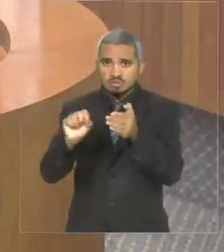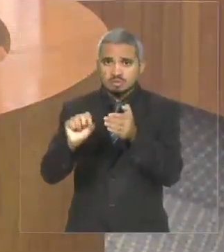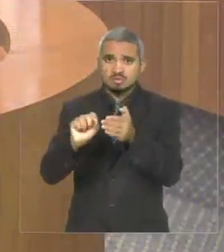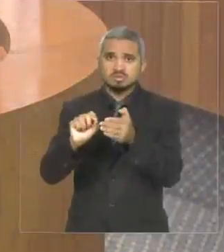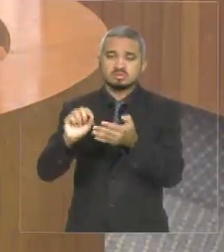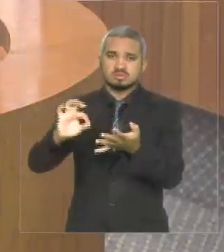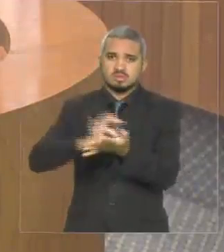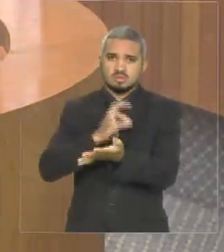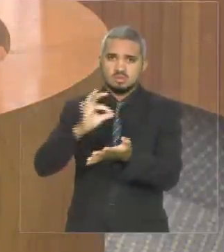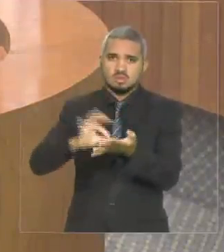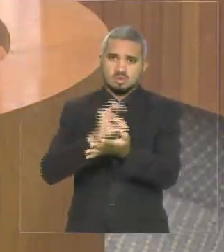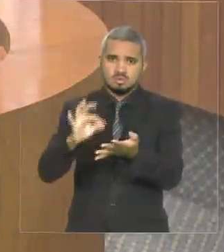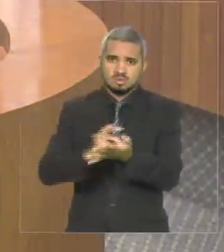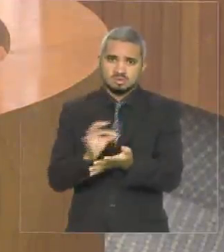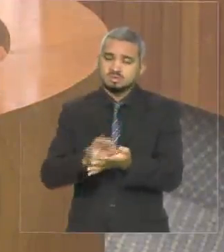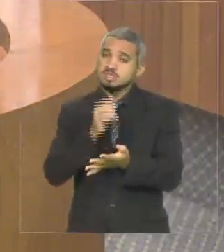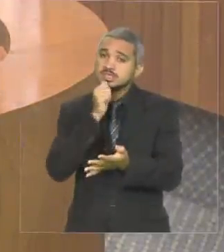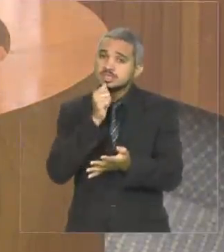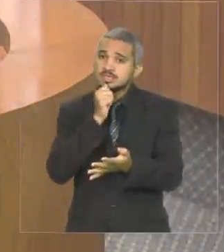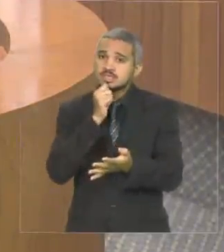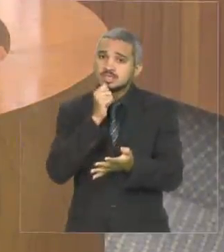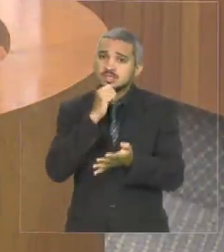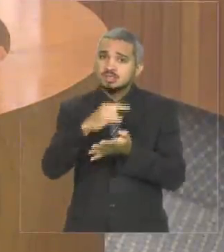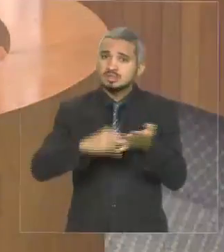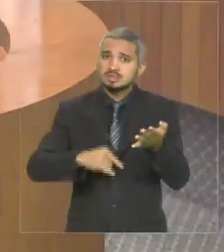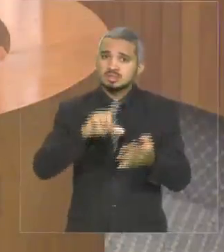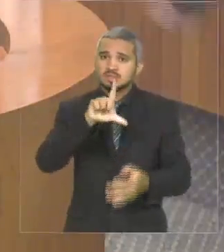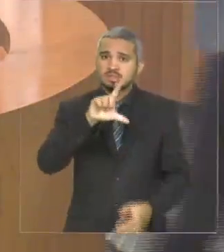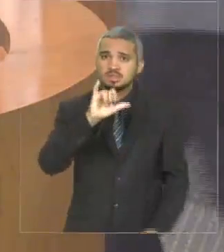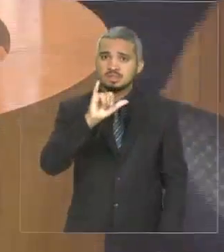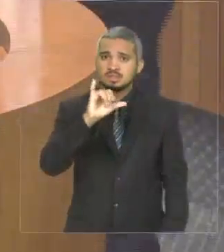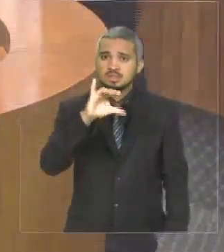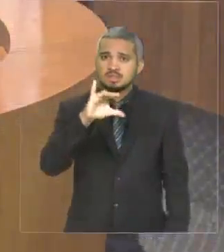em contratação sem licitação, que eu tenho certeza que não é o interesse de Vossa Excelência.